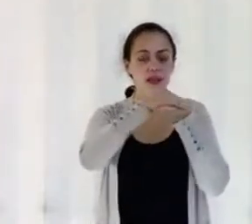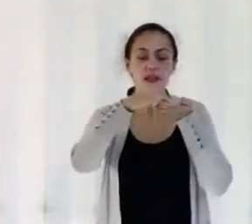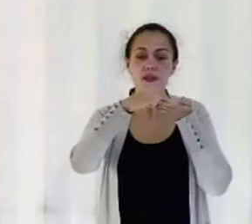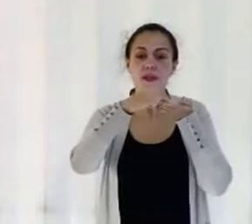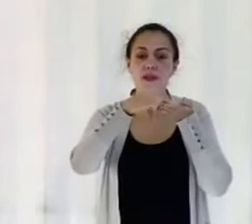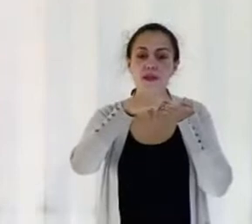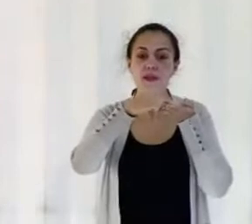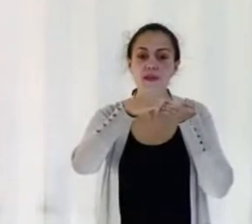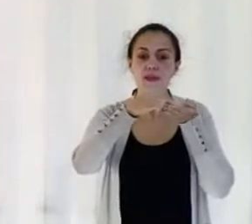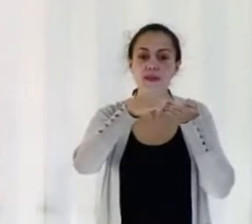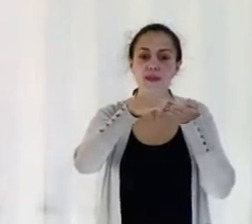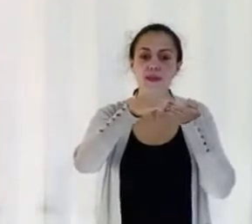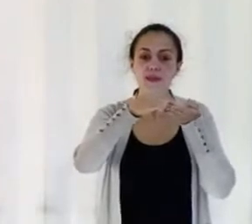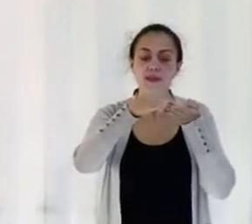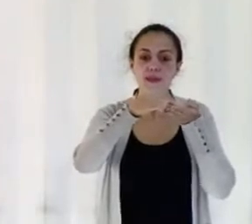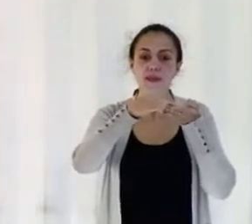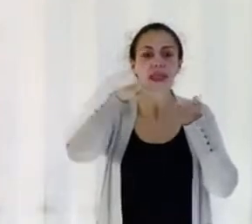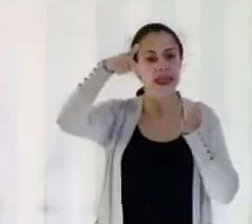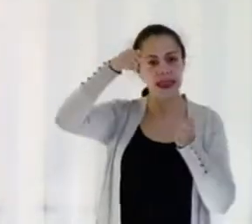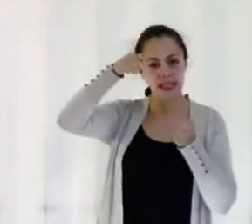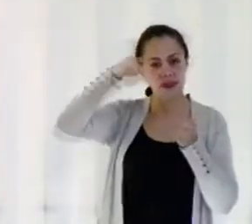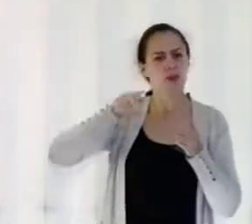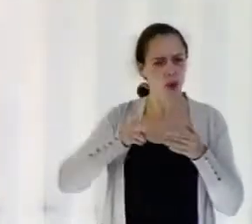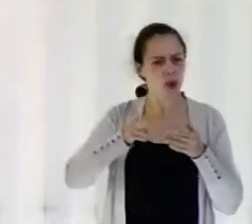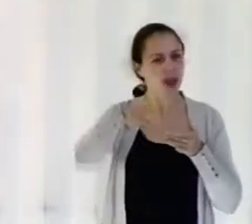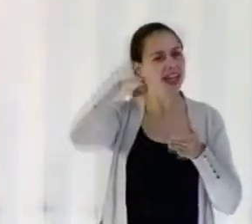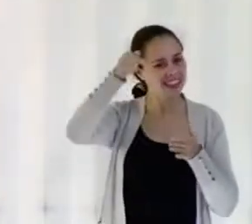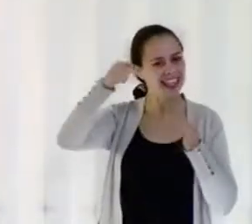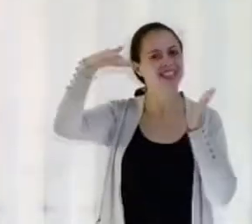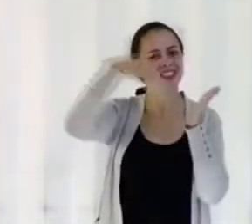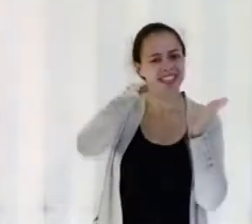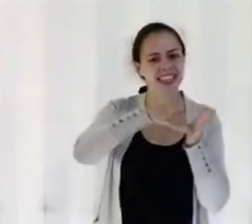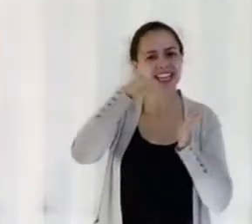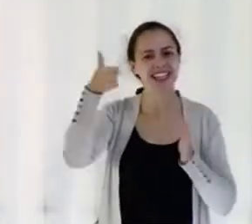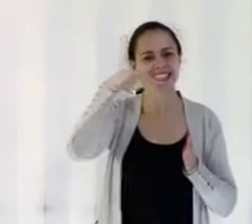encontra no do versículo 7 ao 17.